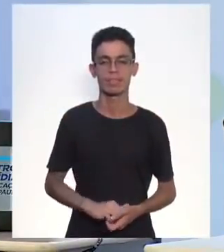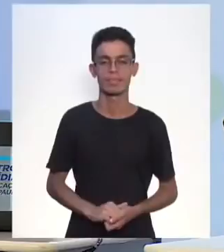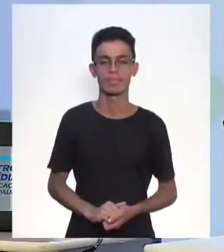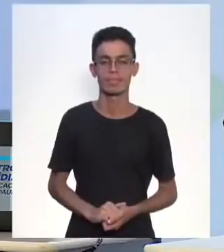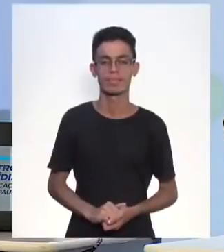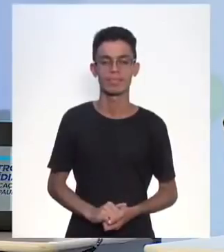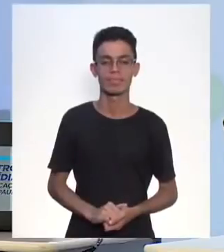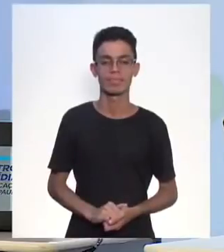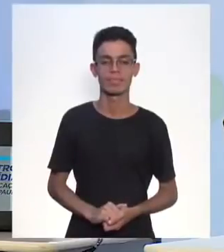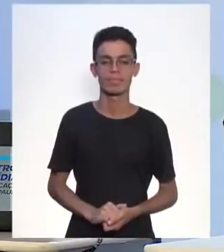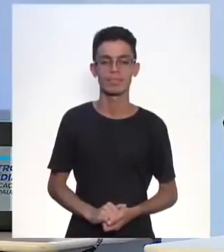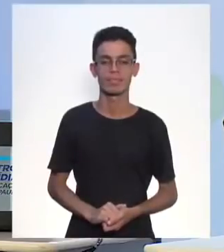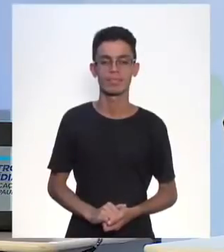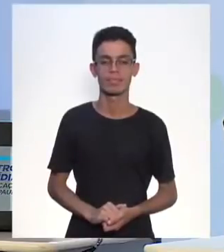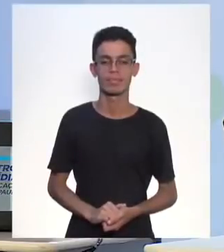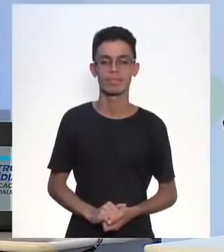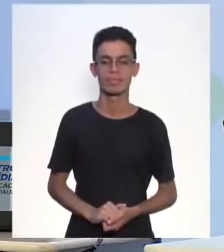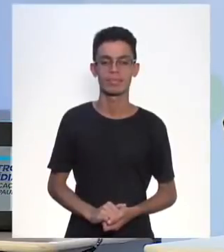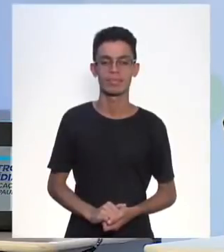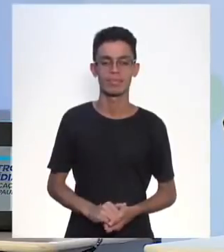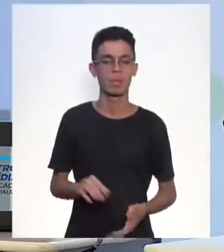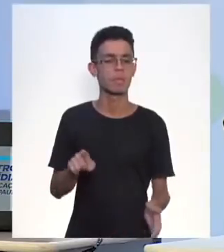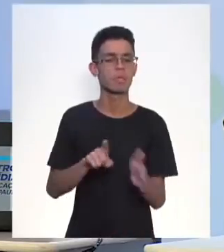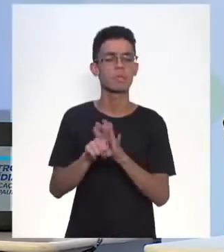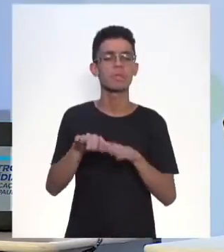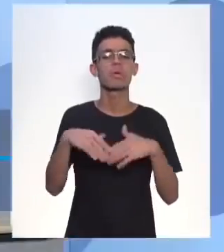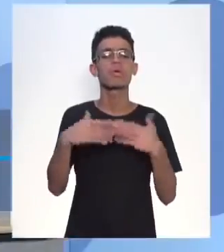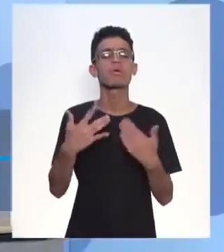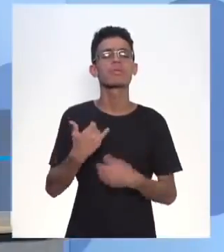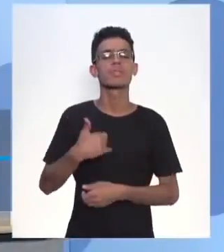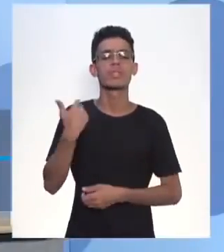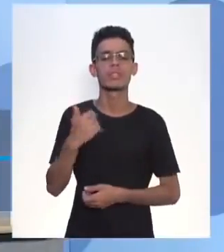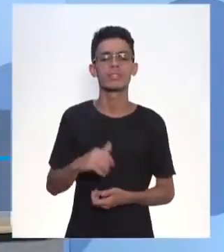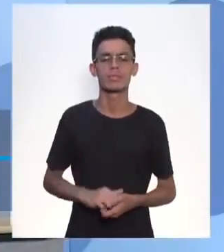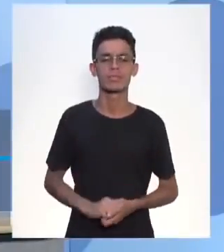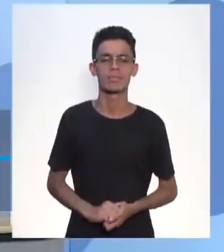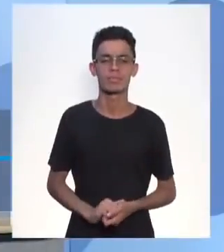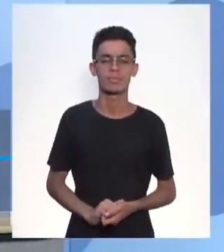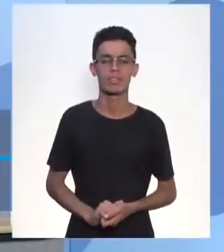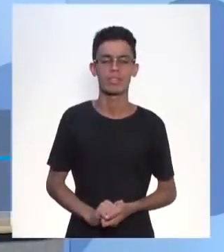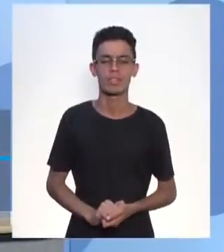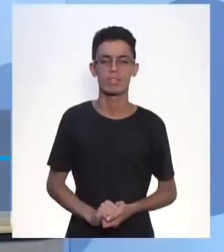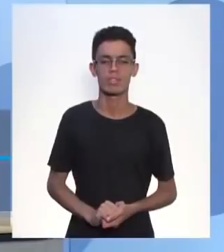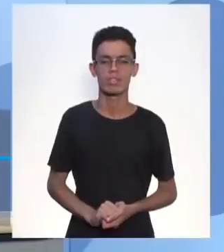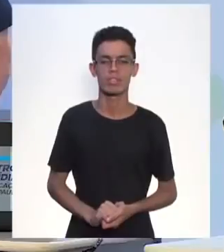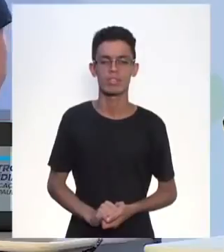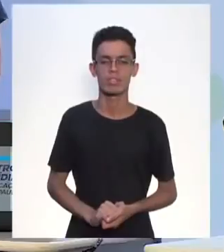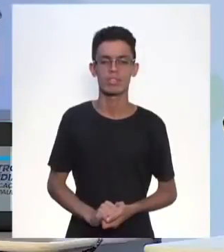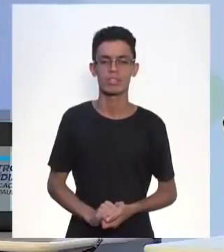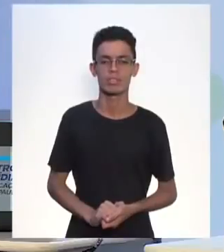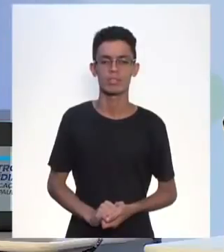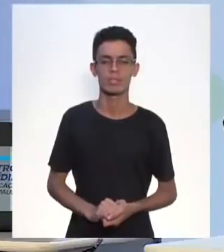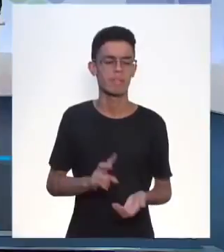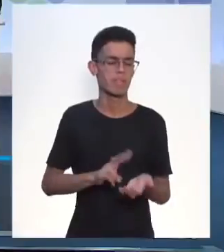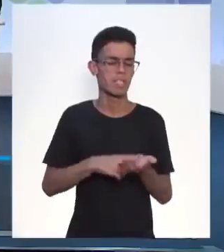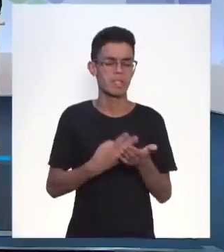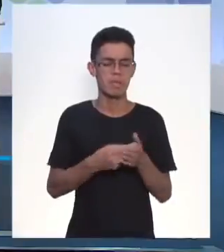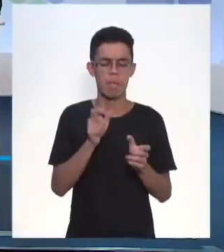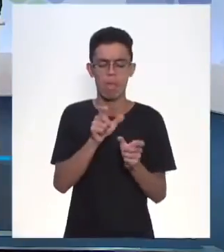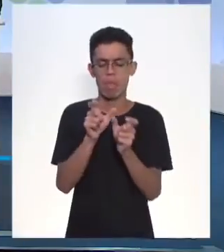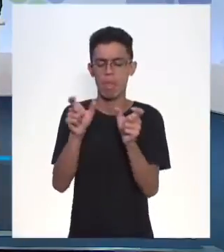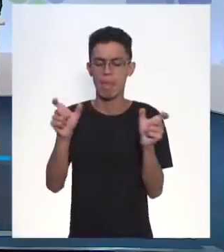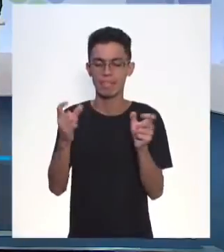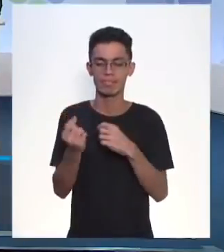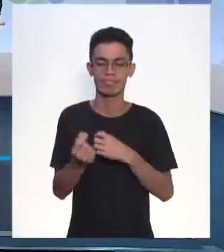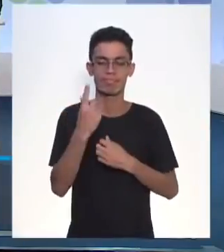sad, how tall. Até a pergunta do qual a idade, como é que é mesmo? How old are you? How old are you? Se a gente traduzir ao pé da letra, fica estranho, né?